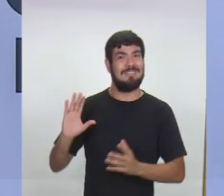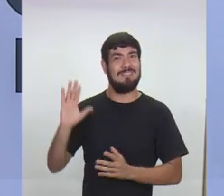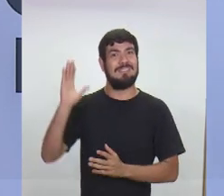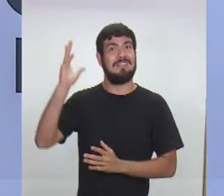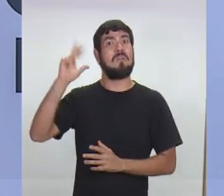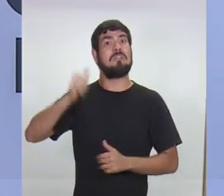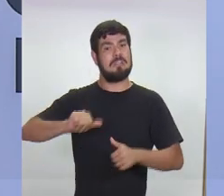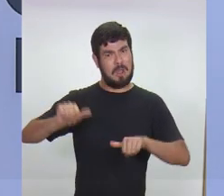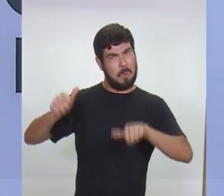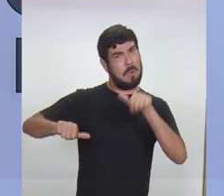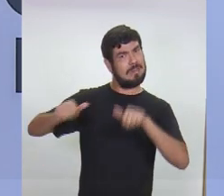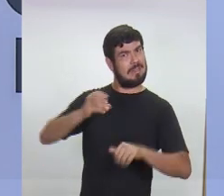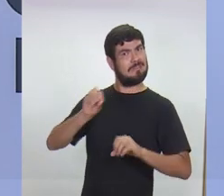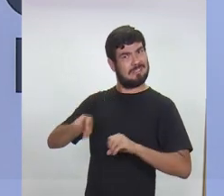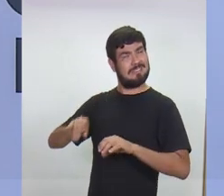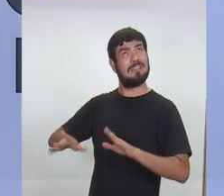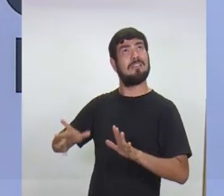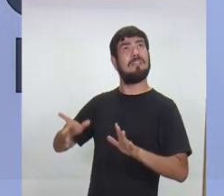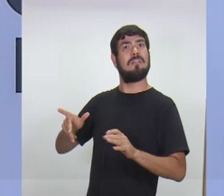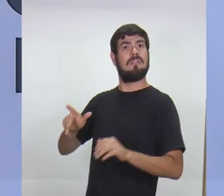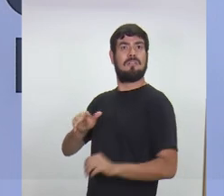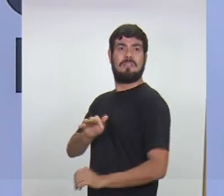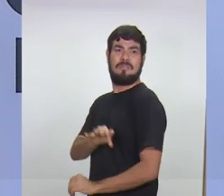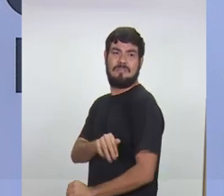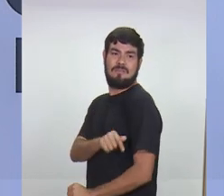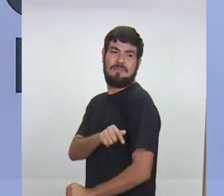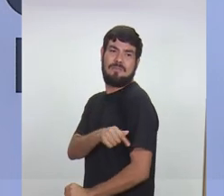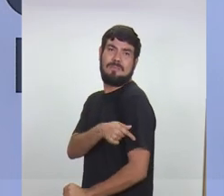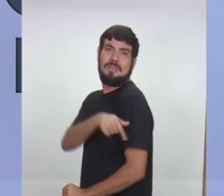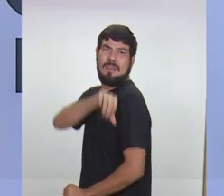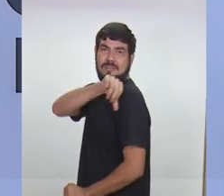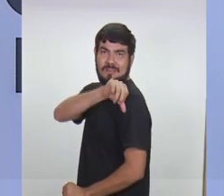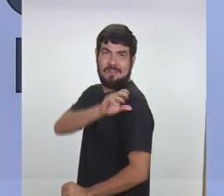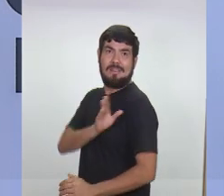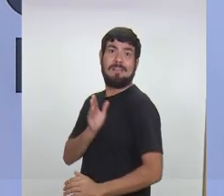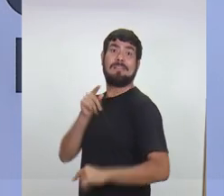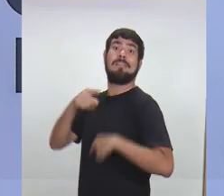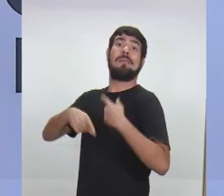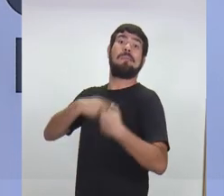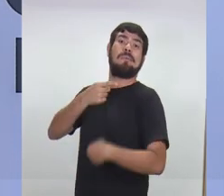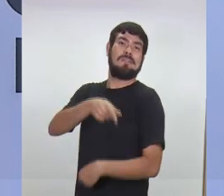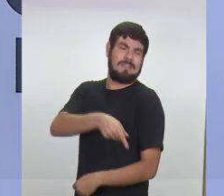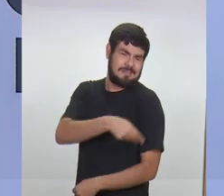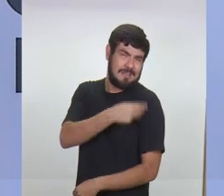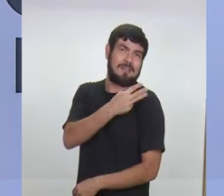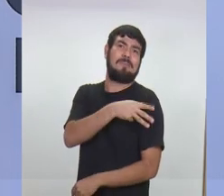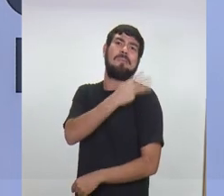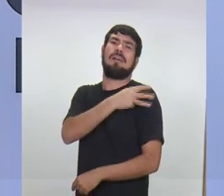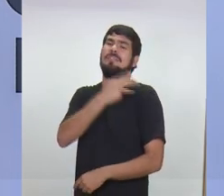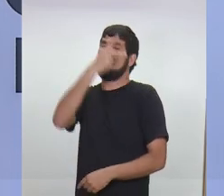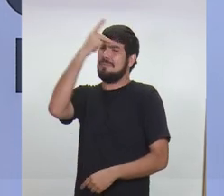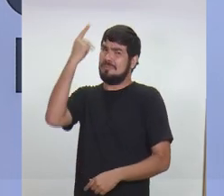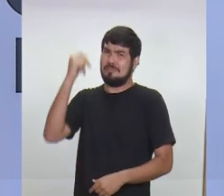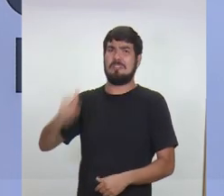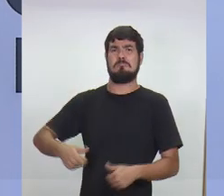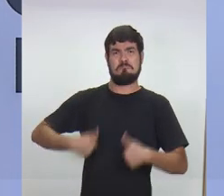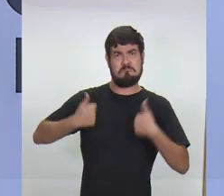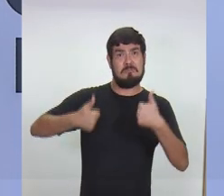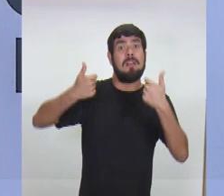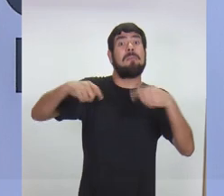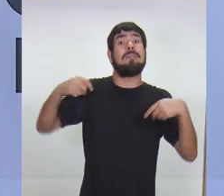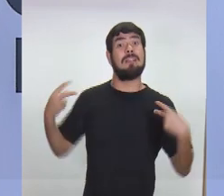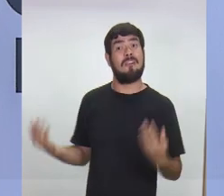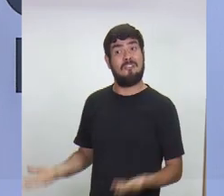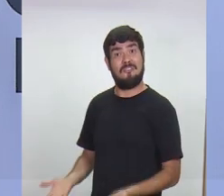qualidade do ensino desde o ensino fundamental que vai chegar no médio alguns pessoas mais qualificadas nós temos que valorizar os professores